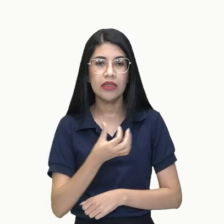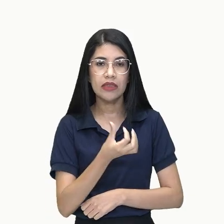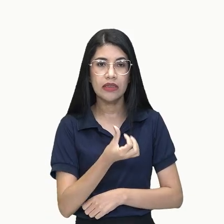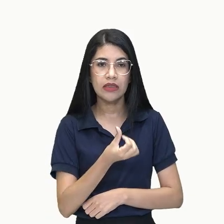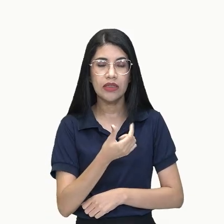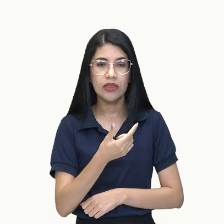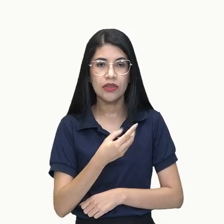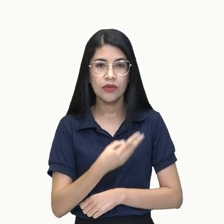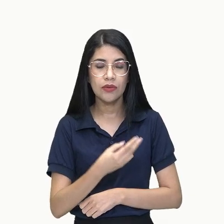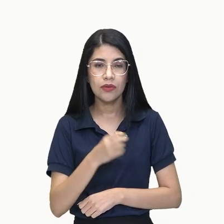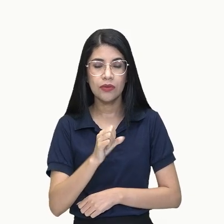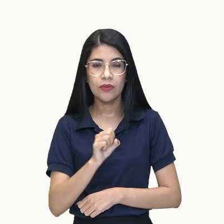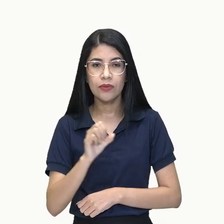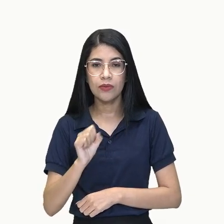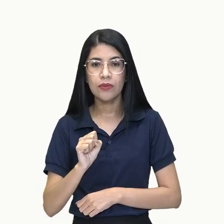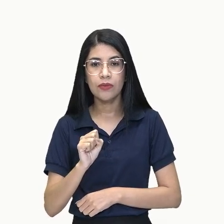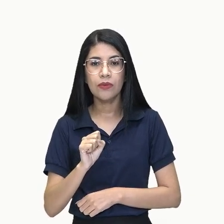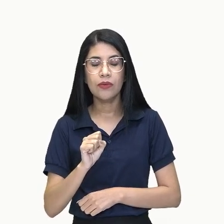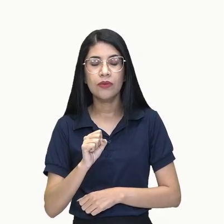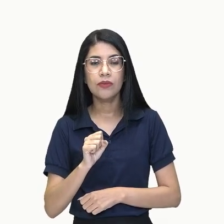6.228, que foi o desmatamento em